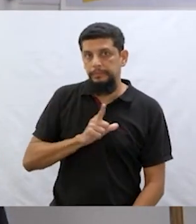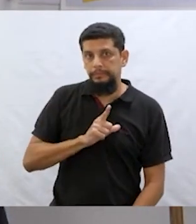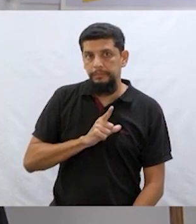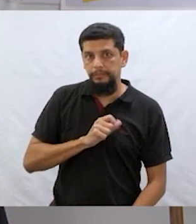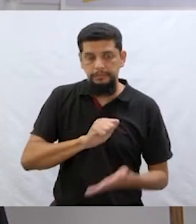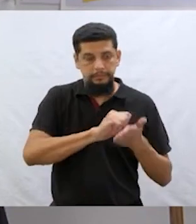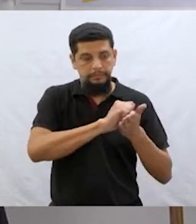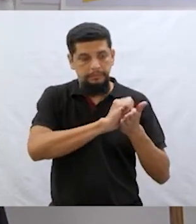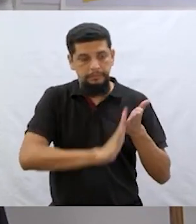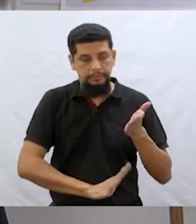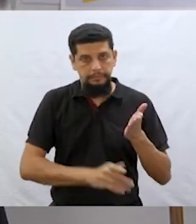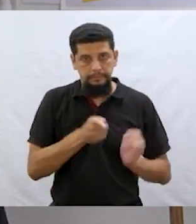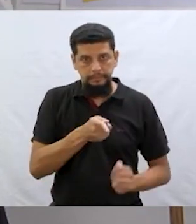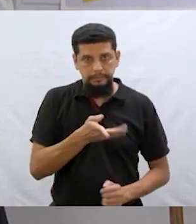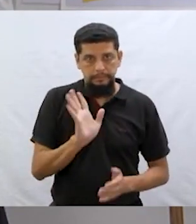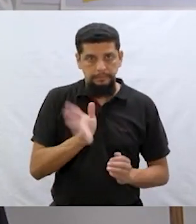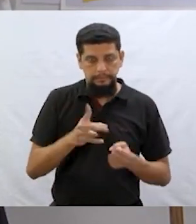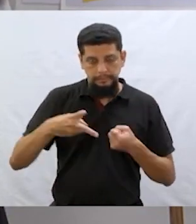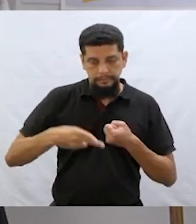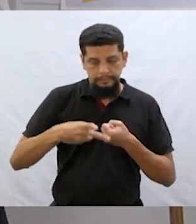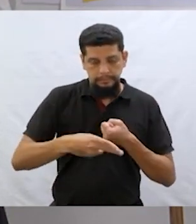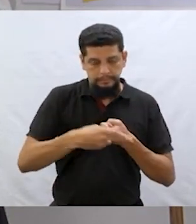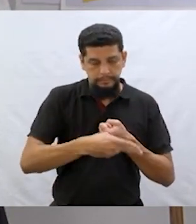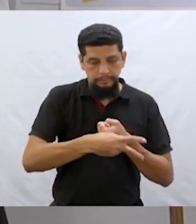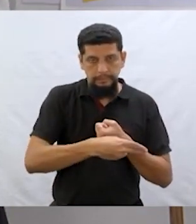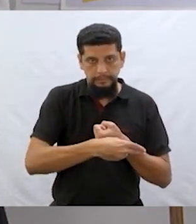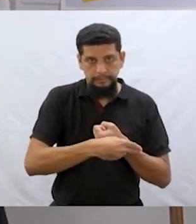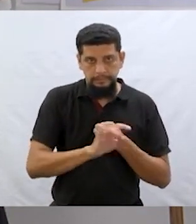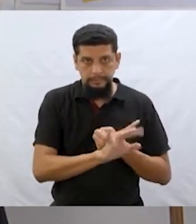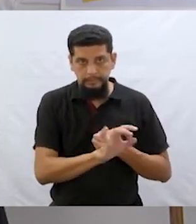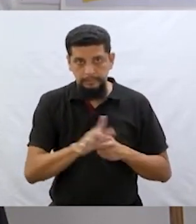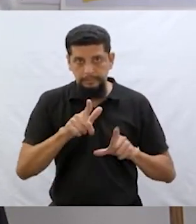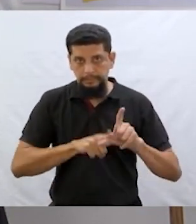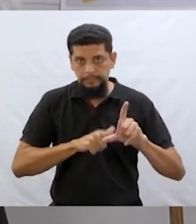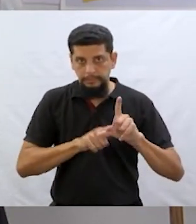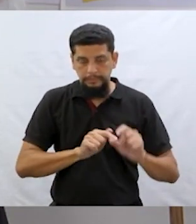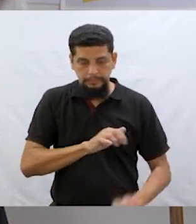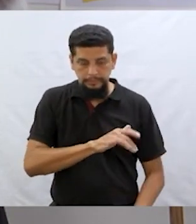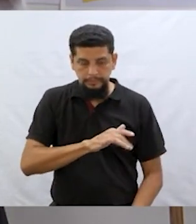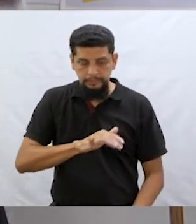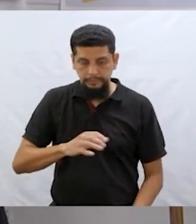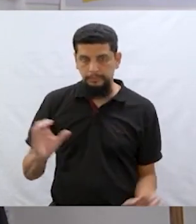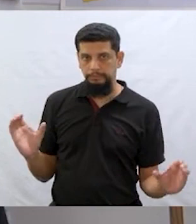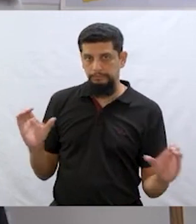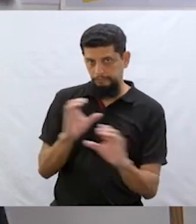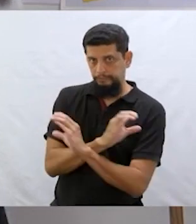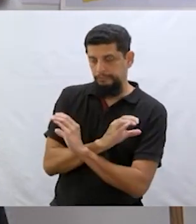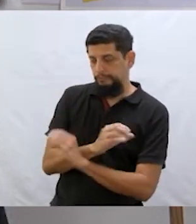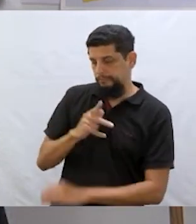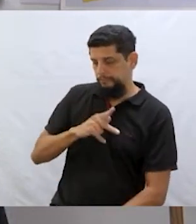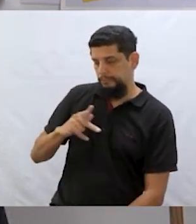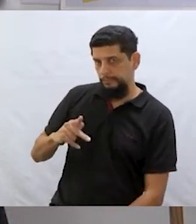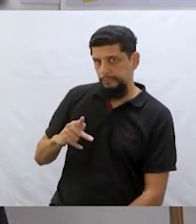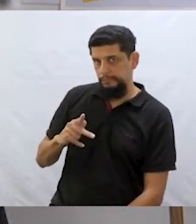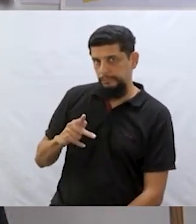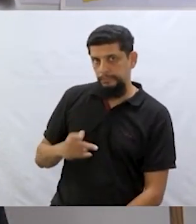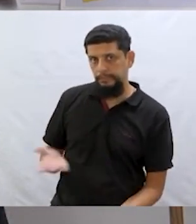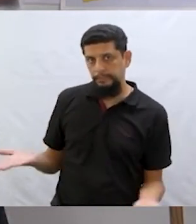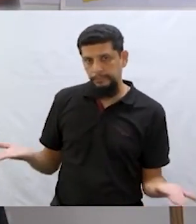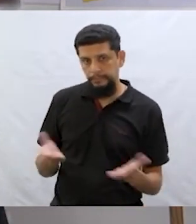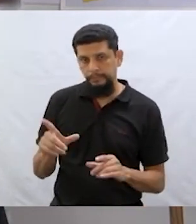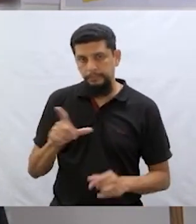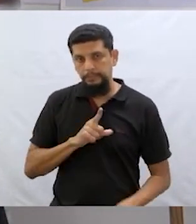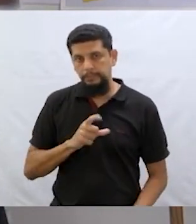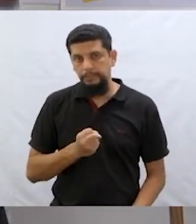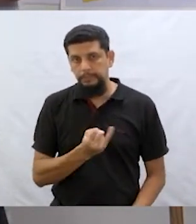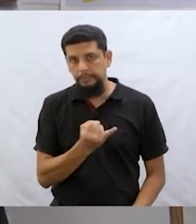aí a nossa atividade. Você já recortou, guardou na caixinha. E aí o alfabeto vai se completando, não é, prof? A gente ainda tem